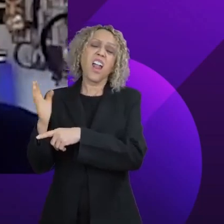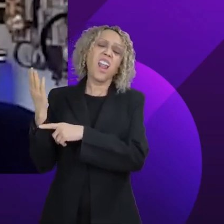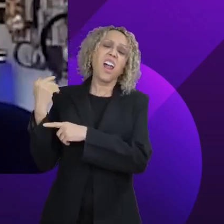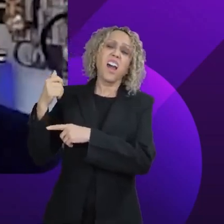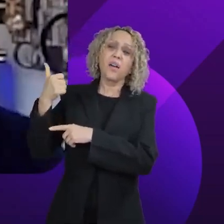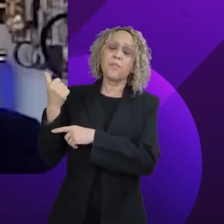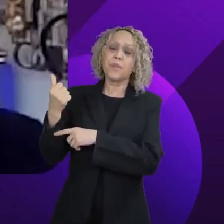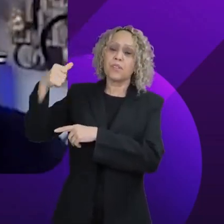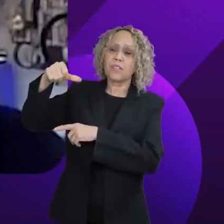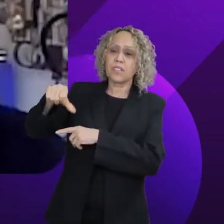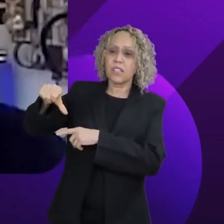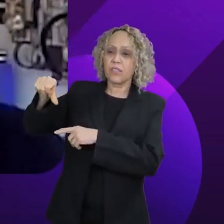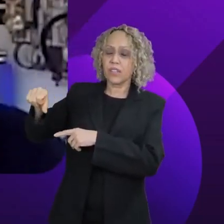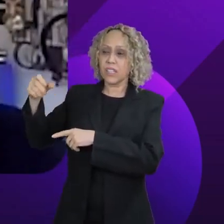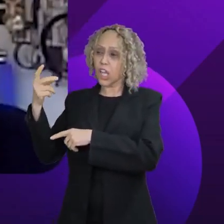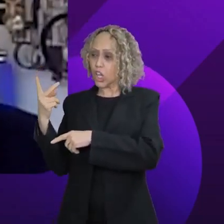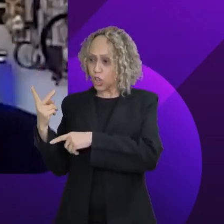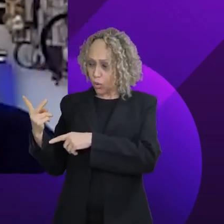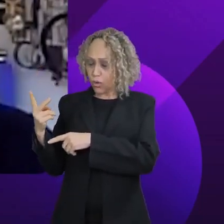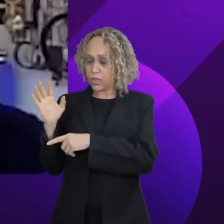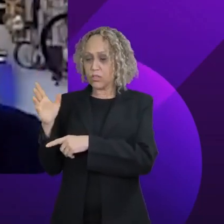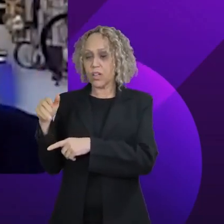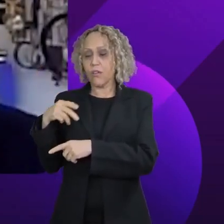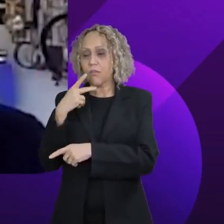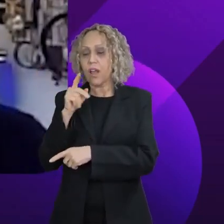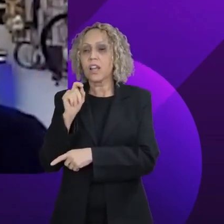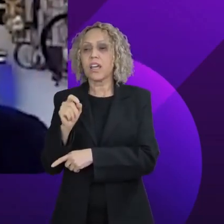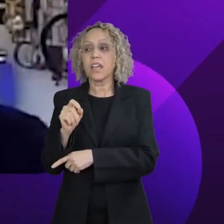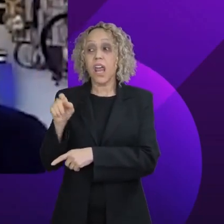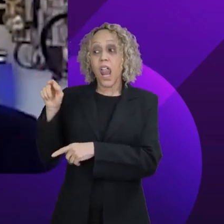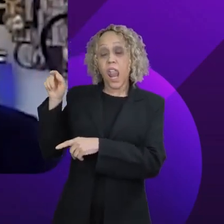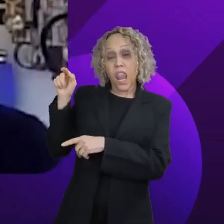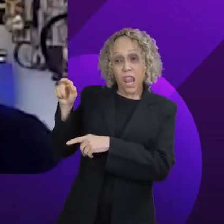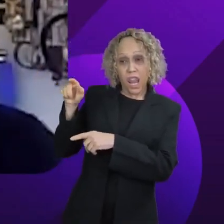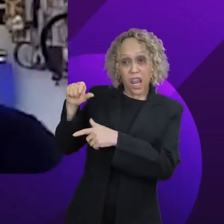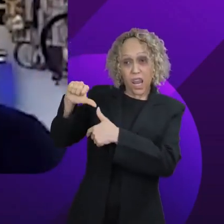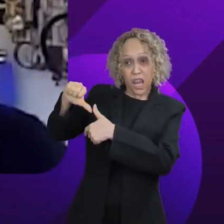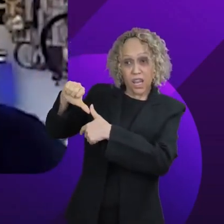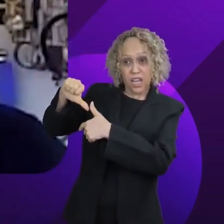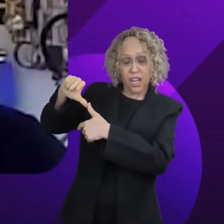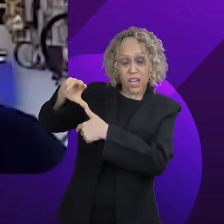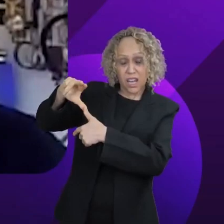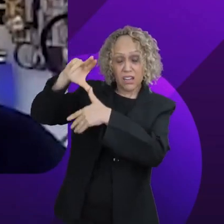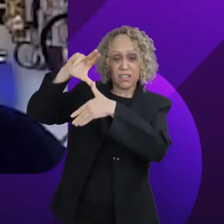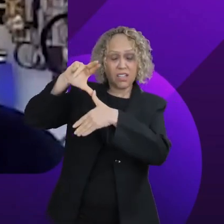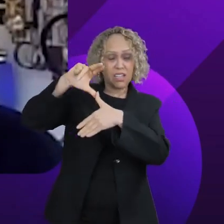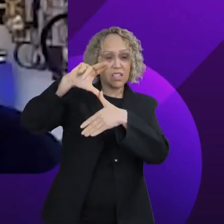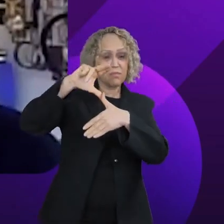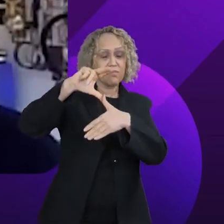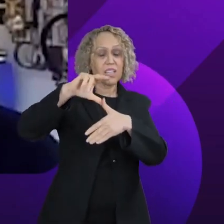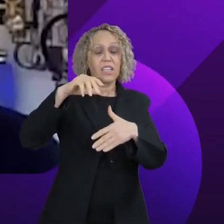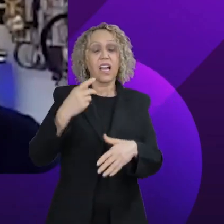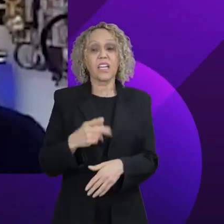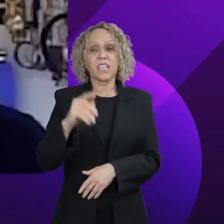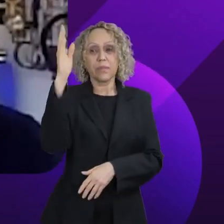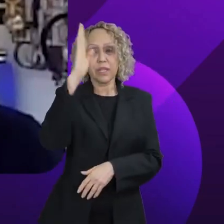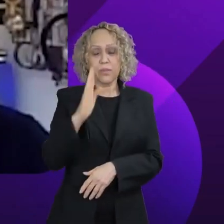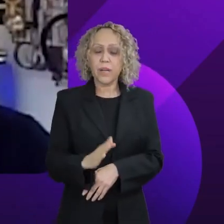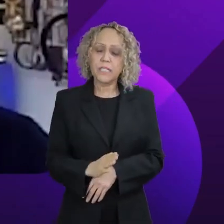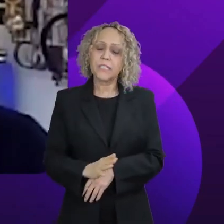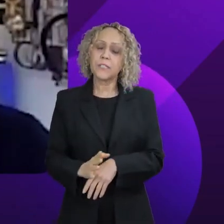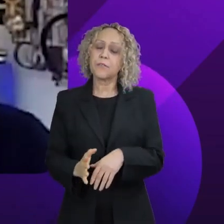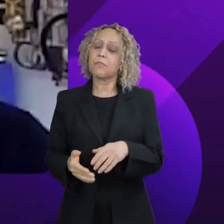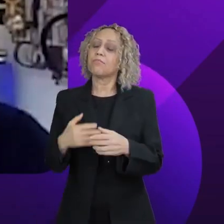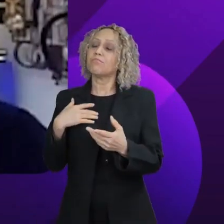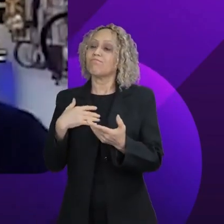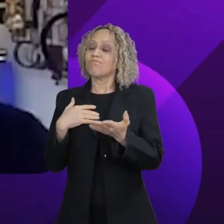fenômeno lá e cá, muitas organizações específicas de mulheres negras foram